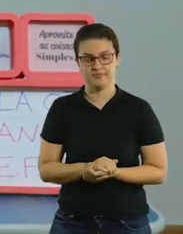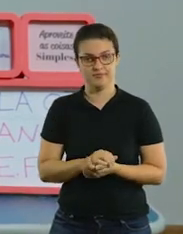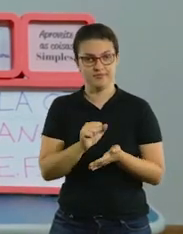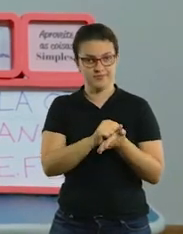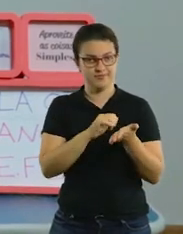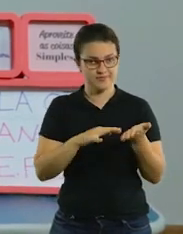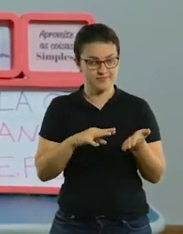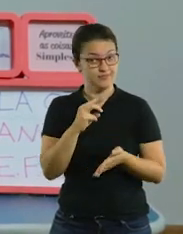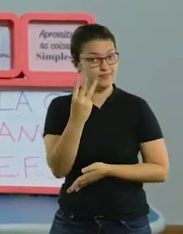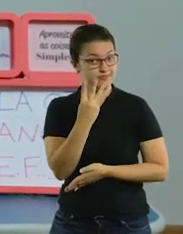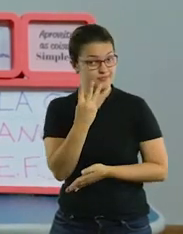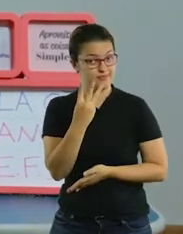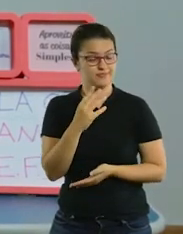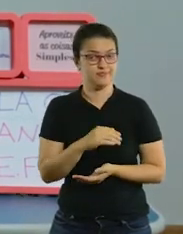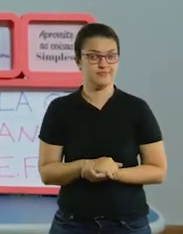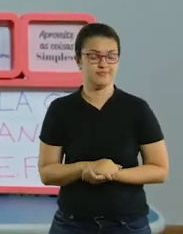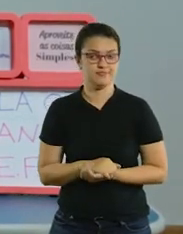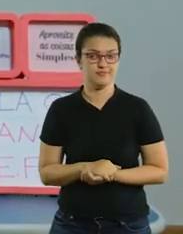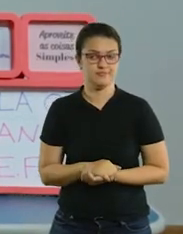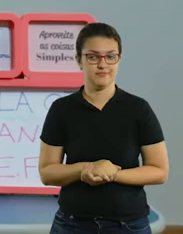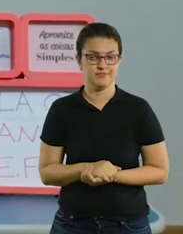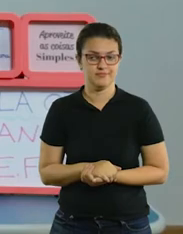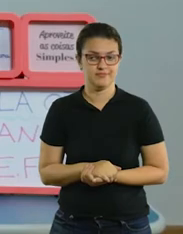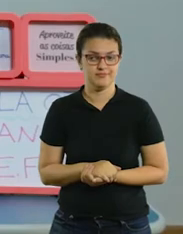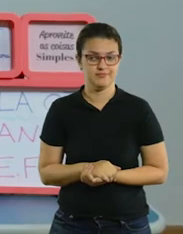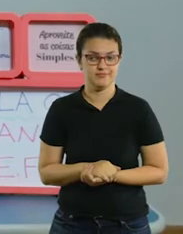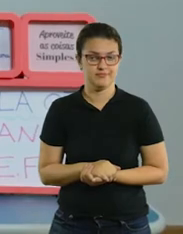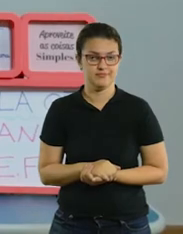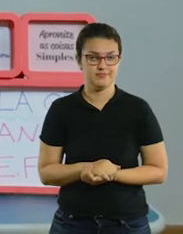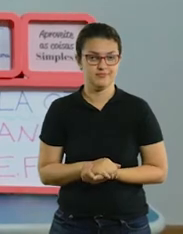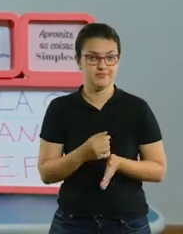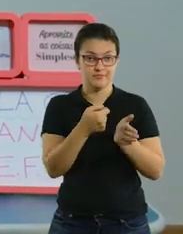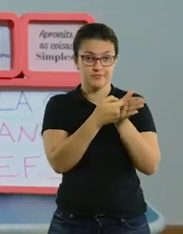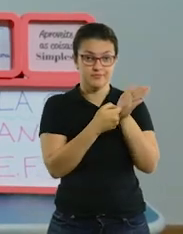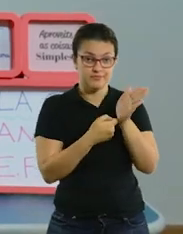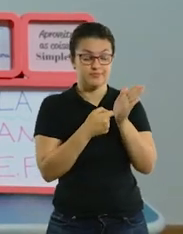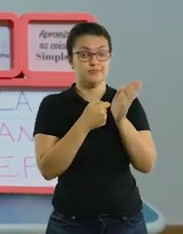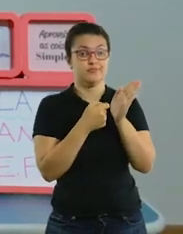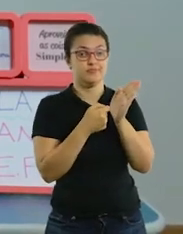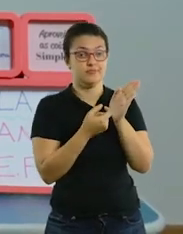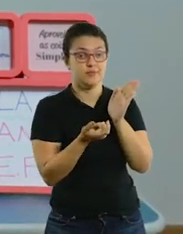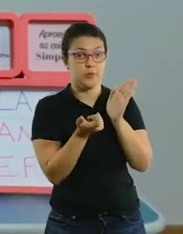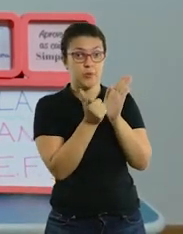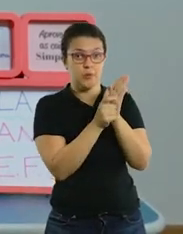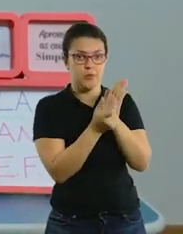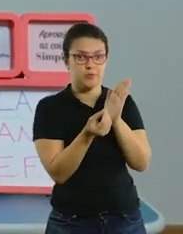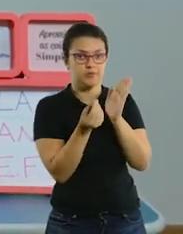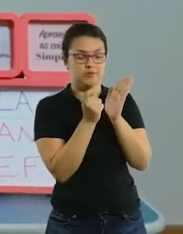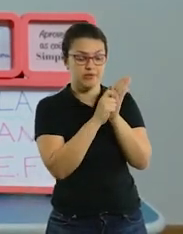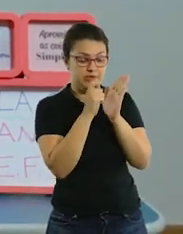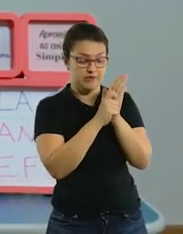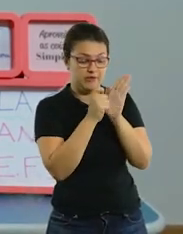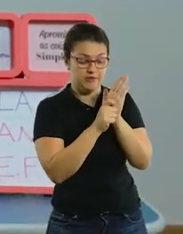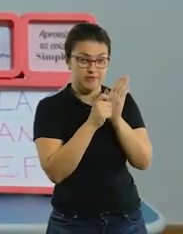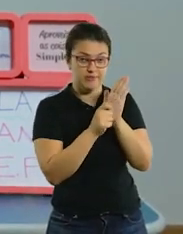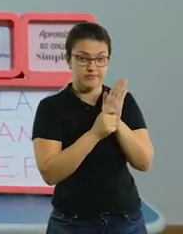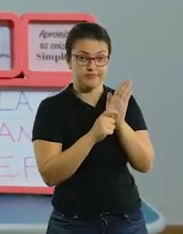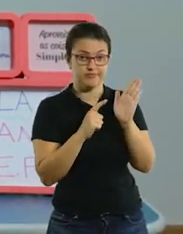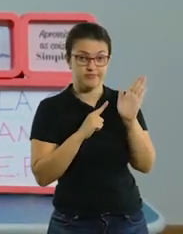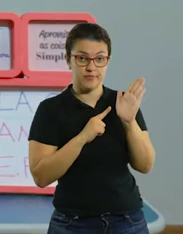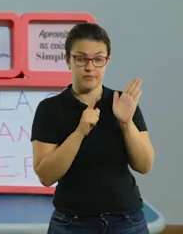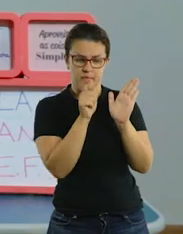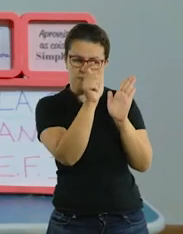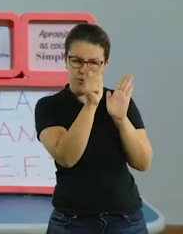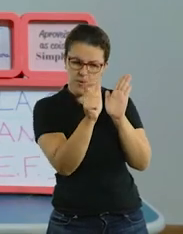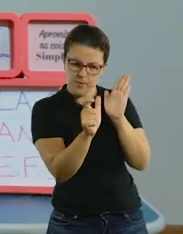Agora, na atividade 3, vocês vão preencher esse texto lacunado. Aqui, vejam, vocês têm